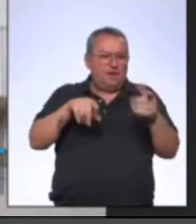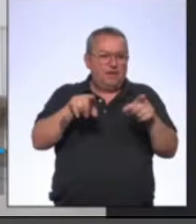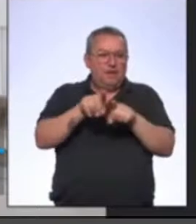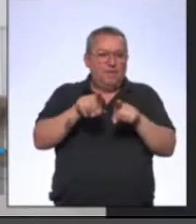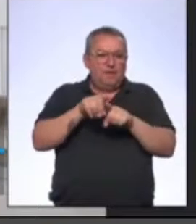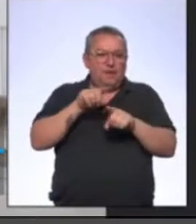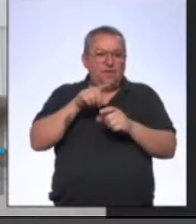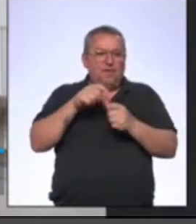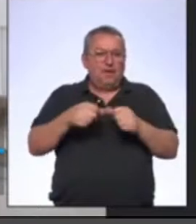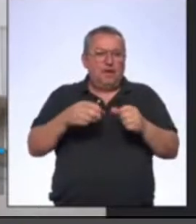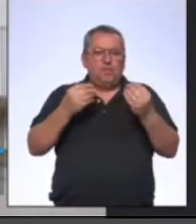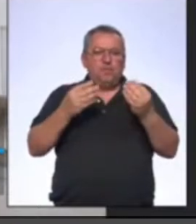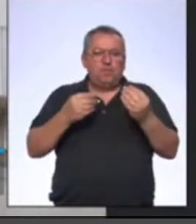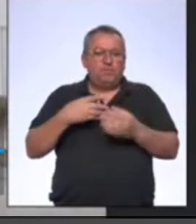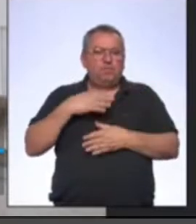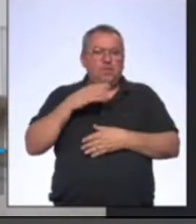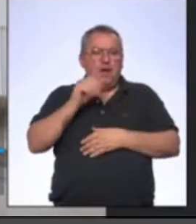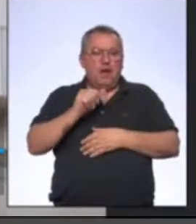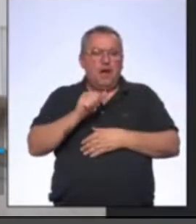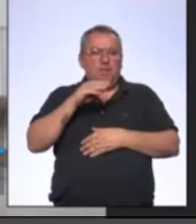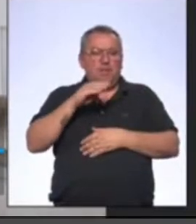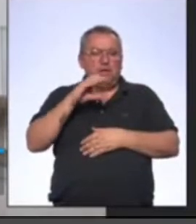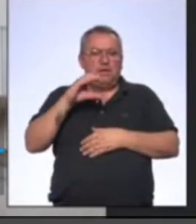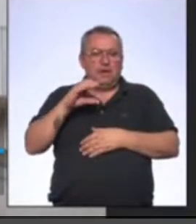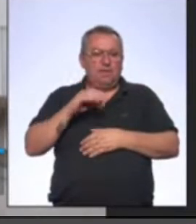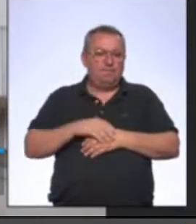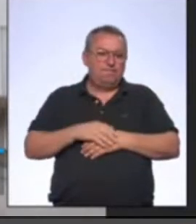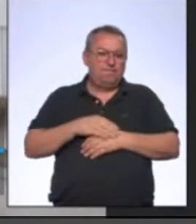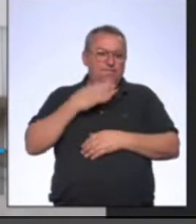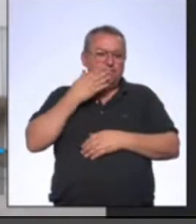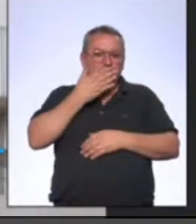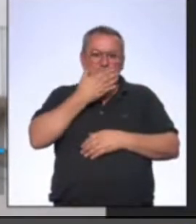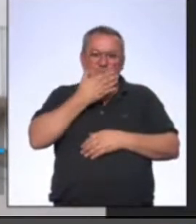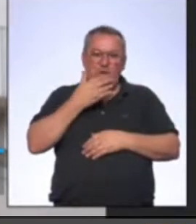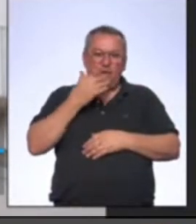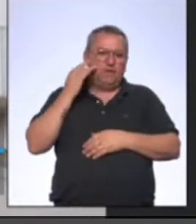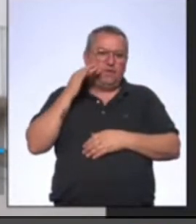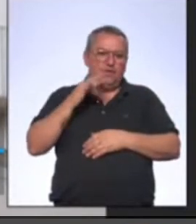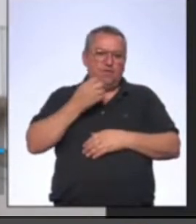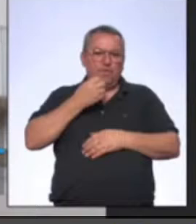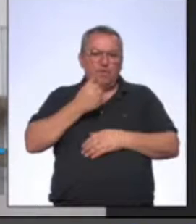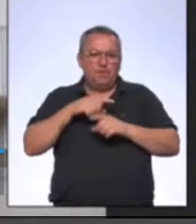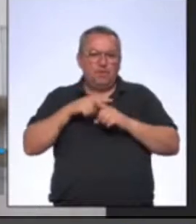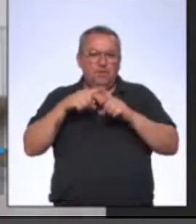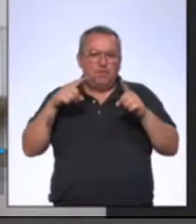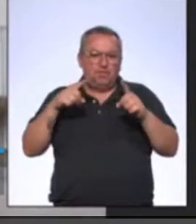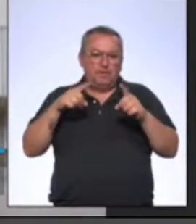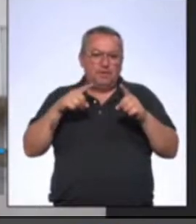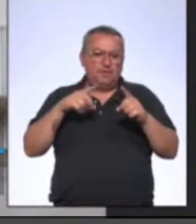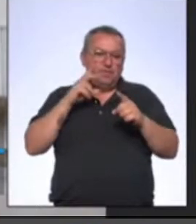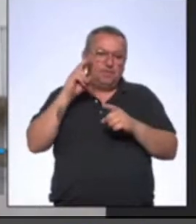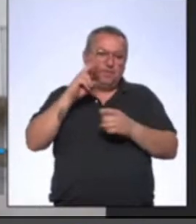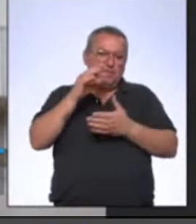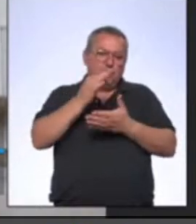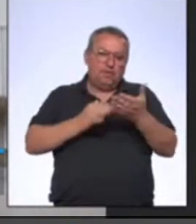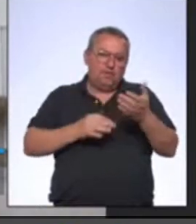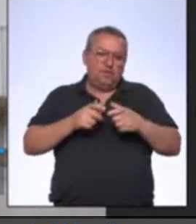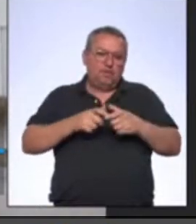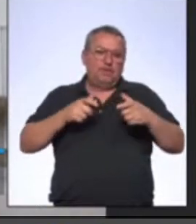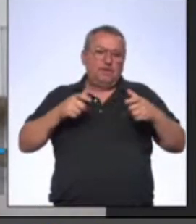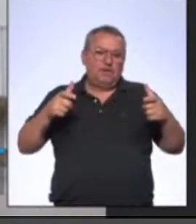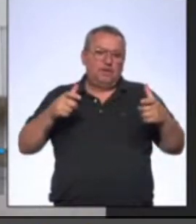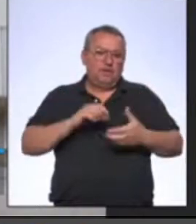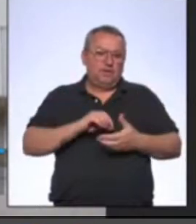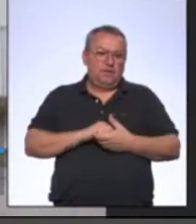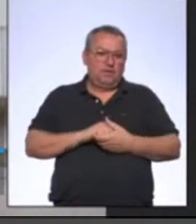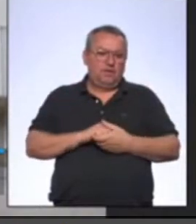Eles ficaram muitos entre A, B e C. Não sei se foram muito bem, mas por conta do texto, talvez tenha sido grande,